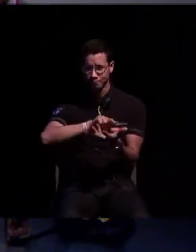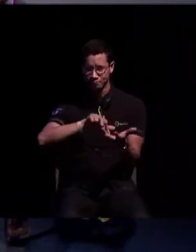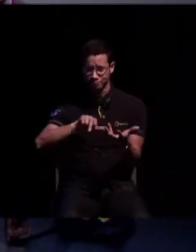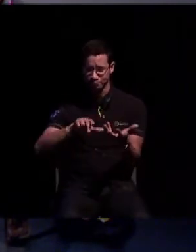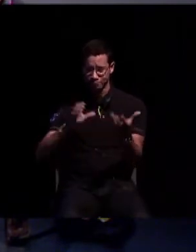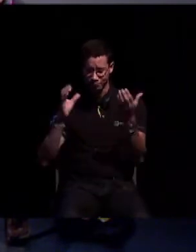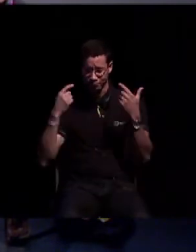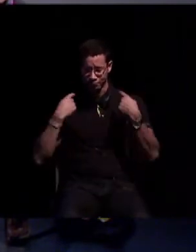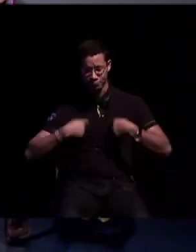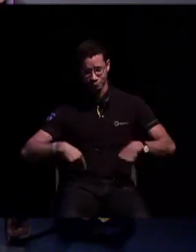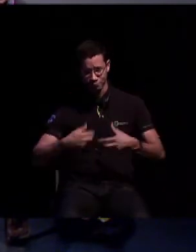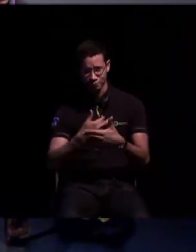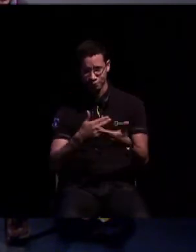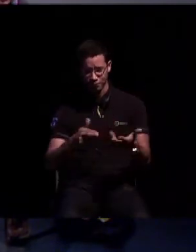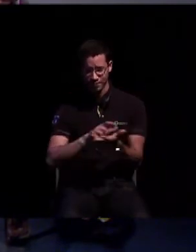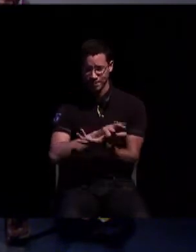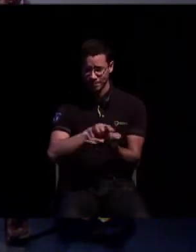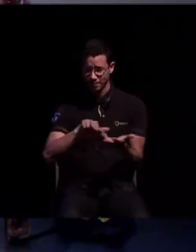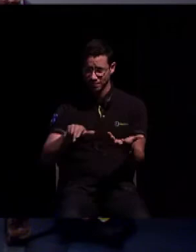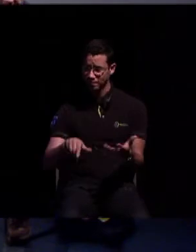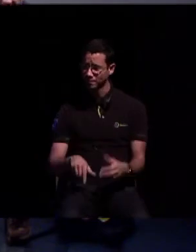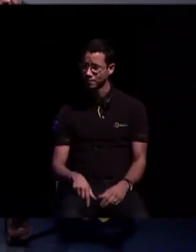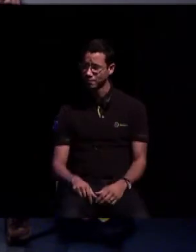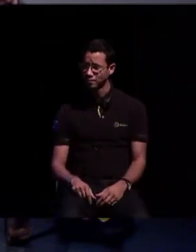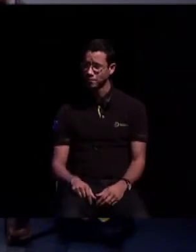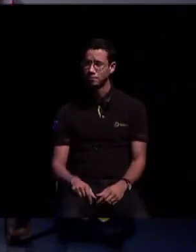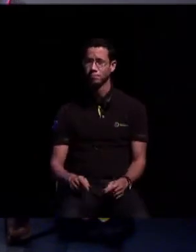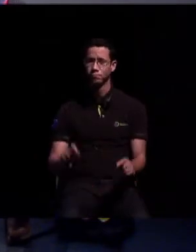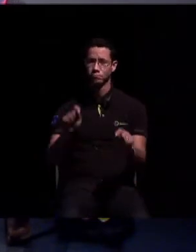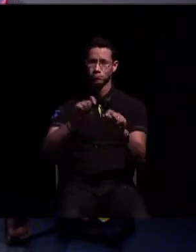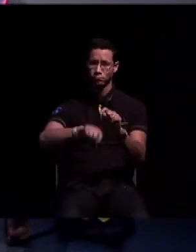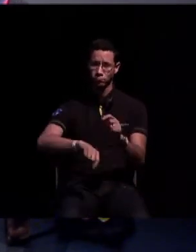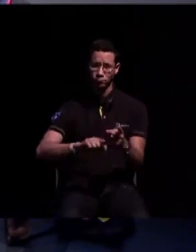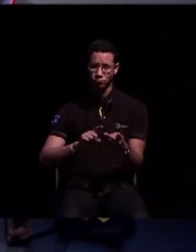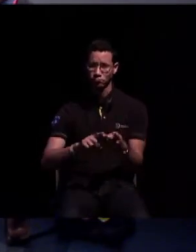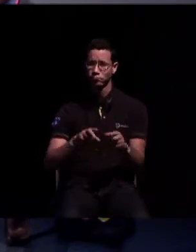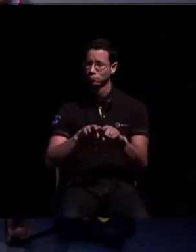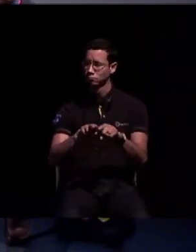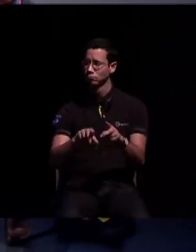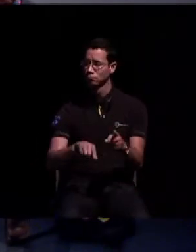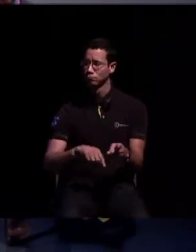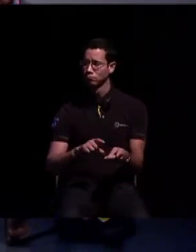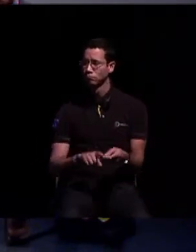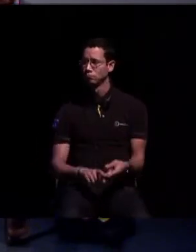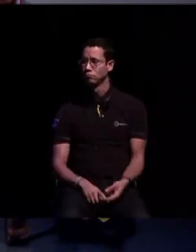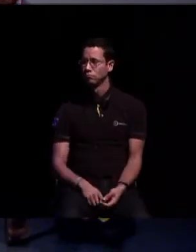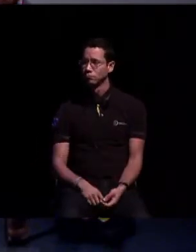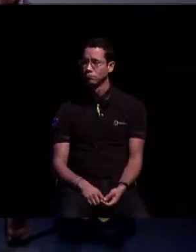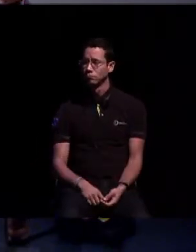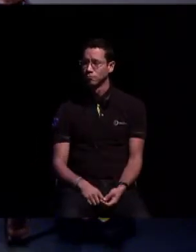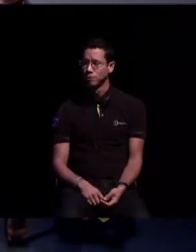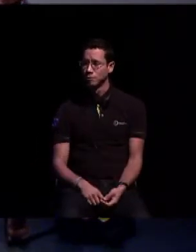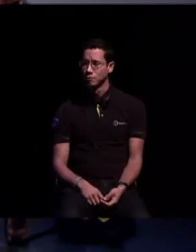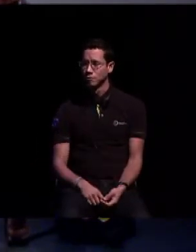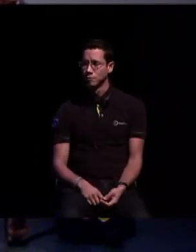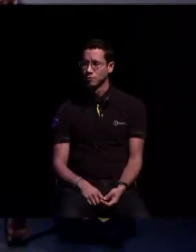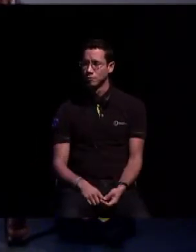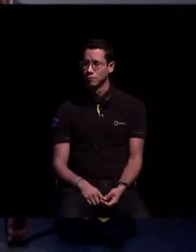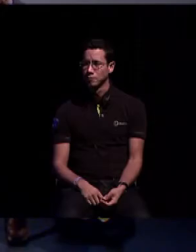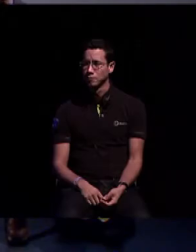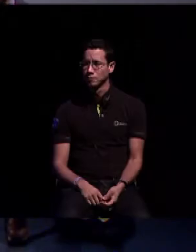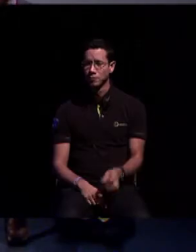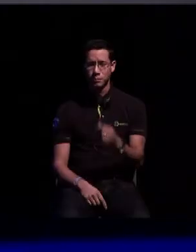corpo, né? Né? O sexo, quer dizer, para pôr uma quer